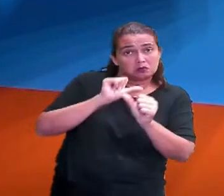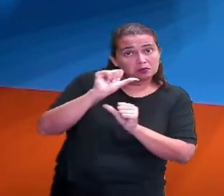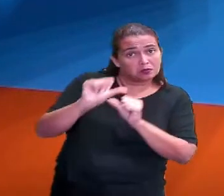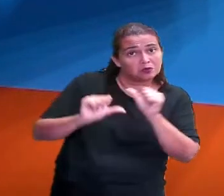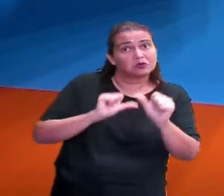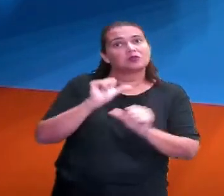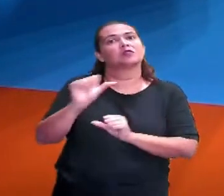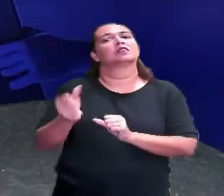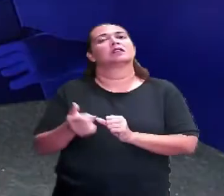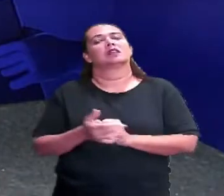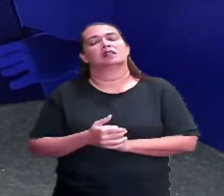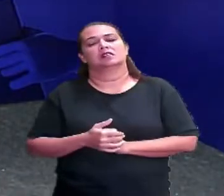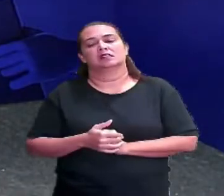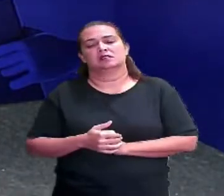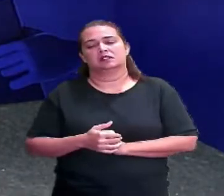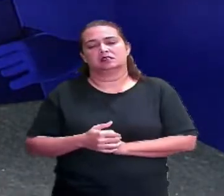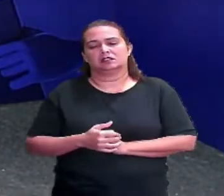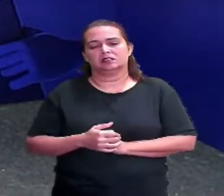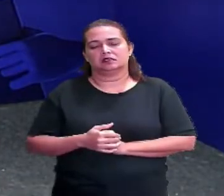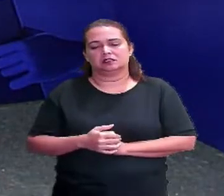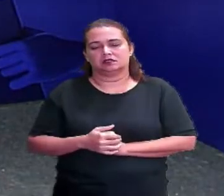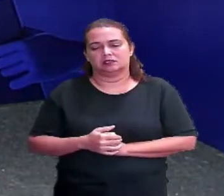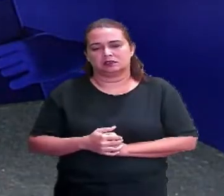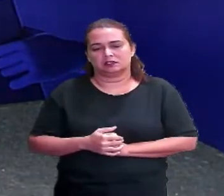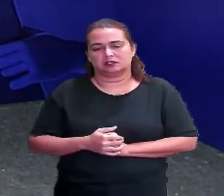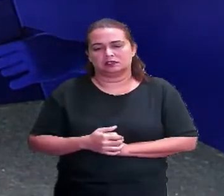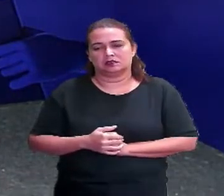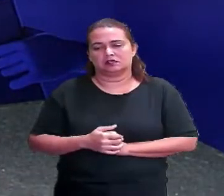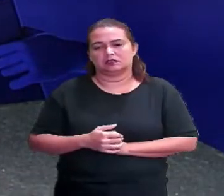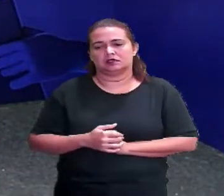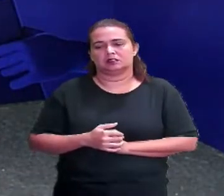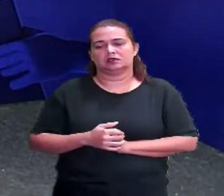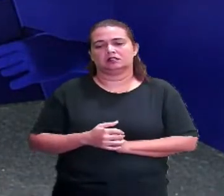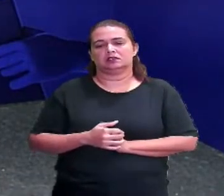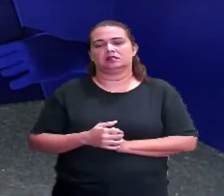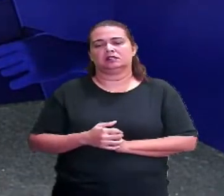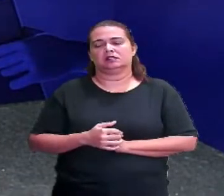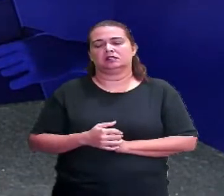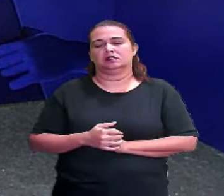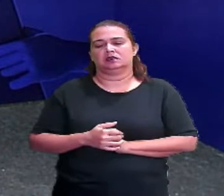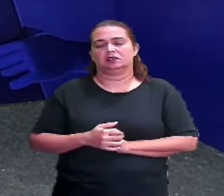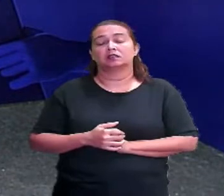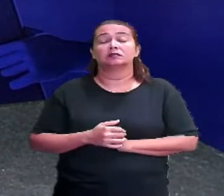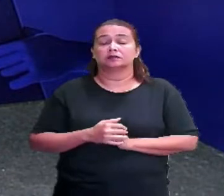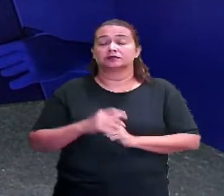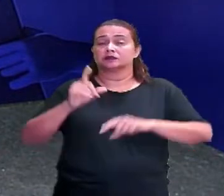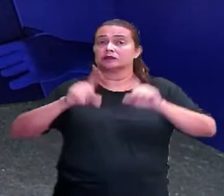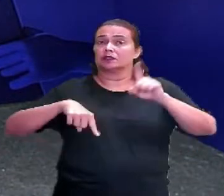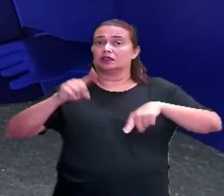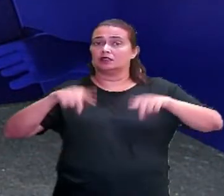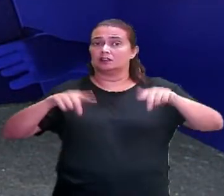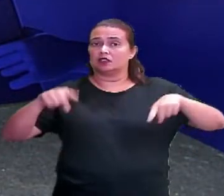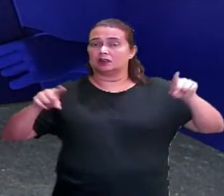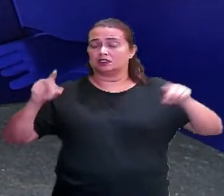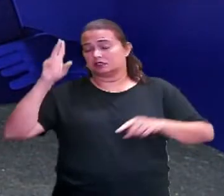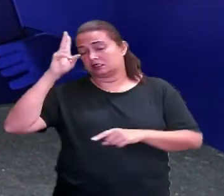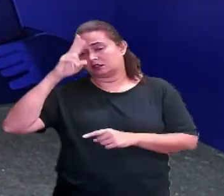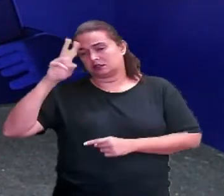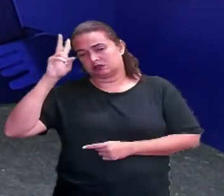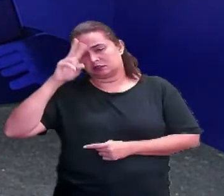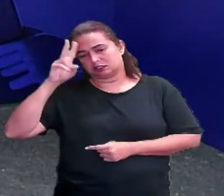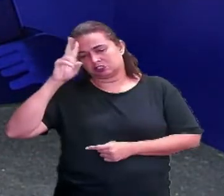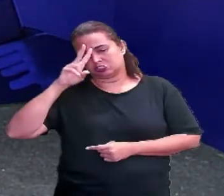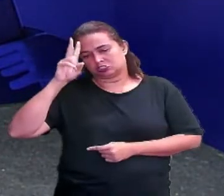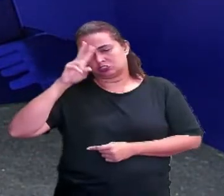seu frescor, vamos dizer assim. Então, essas variações históricas, elas tratam